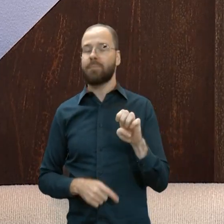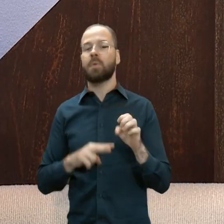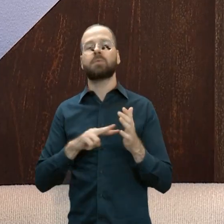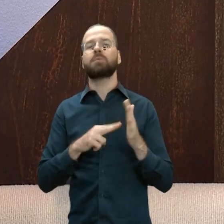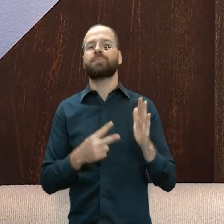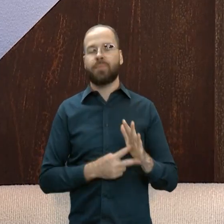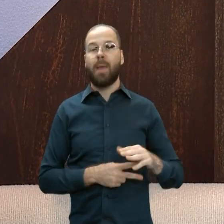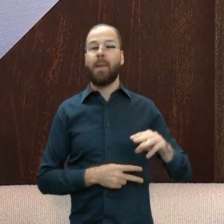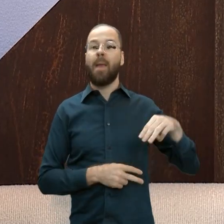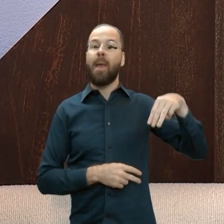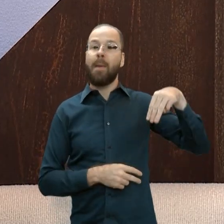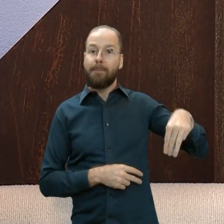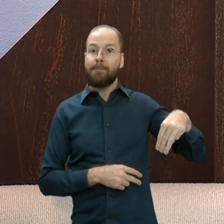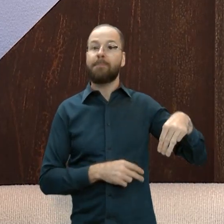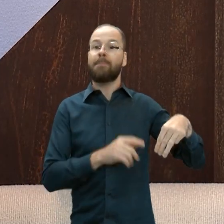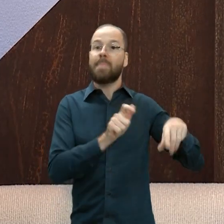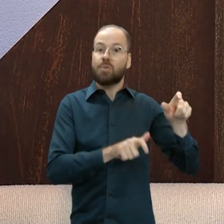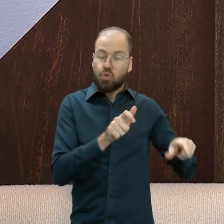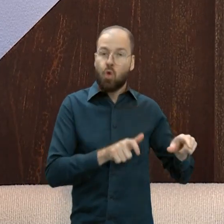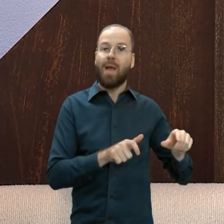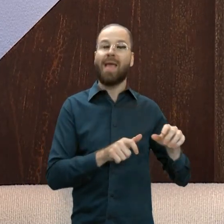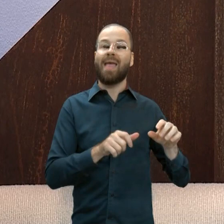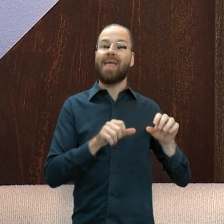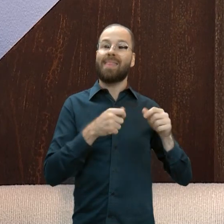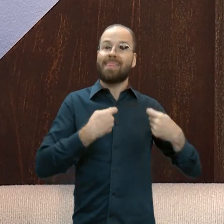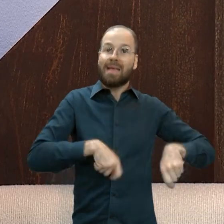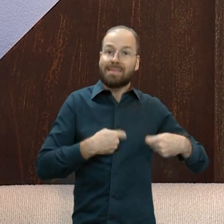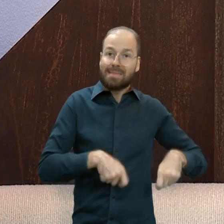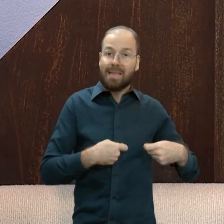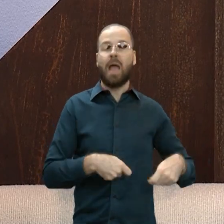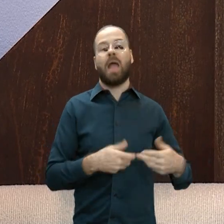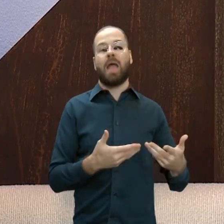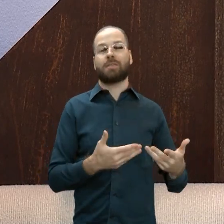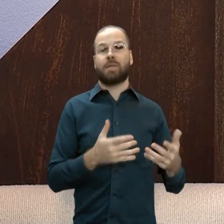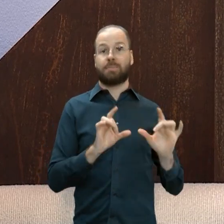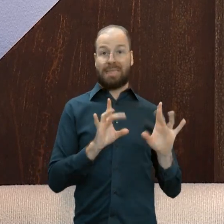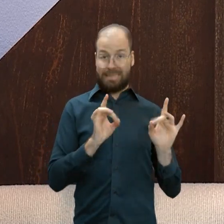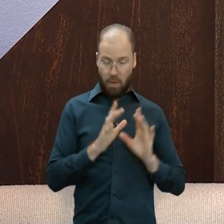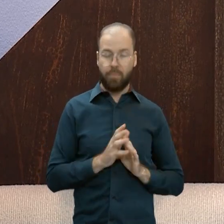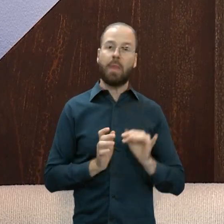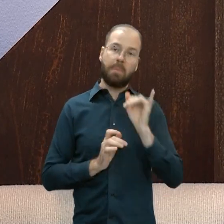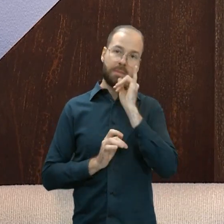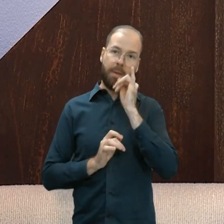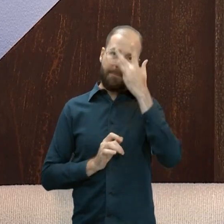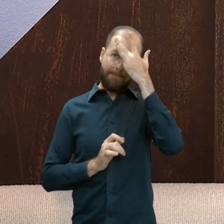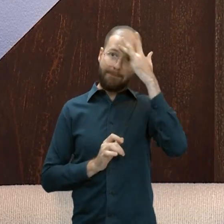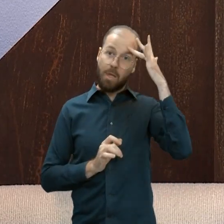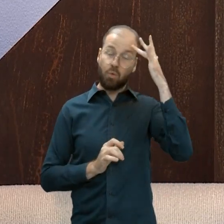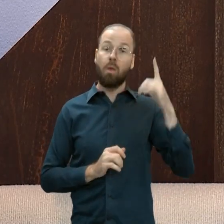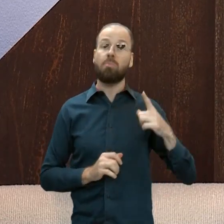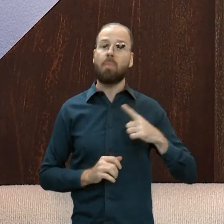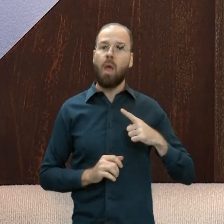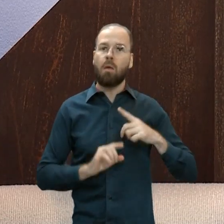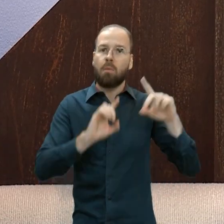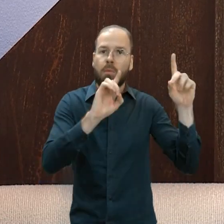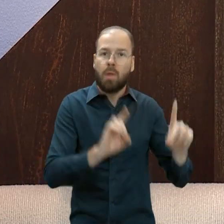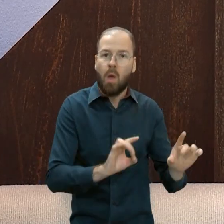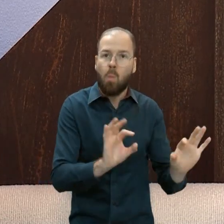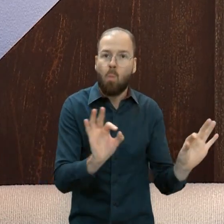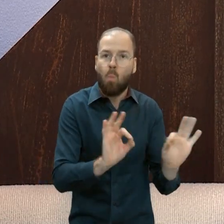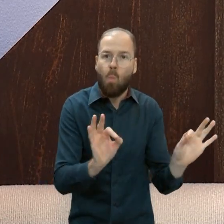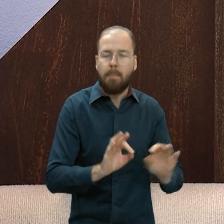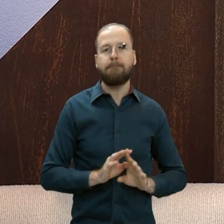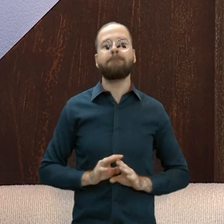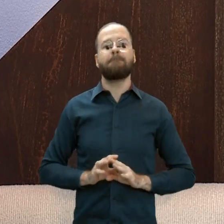com TDAH tiver alguma dificuldade em relação à sua aprendizagem, ela também pode fazer a solicitação de